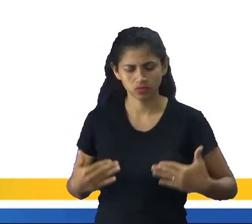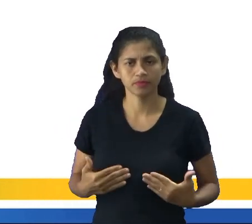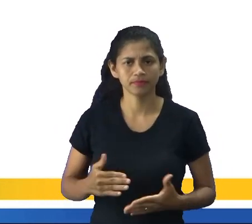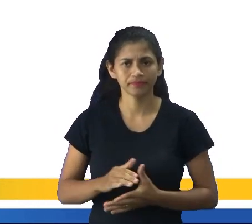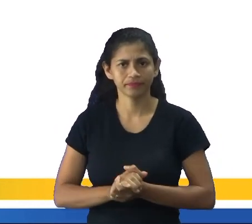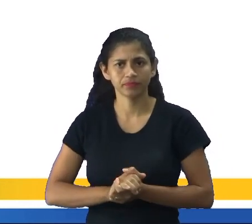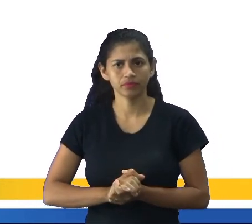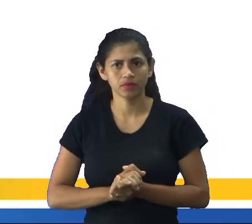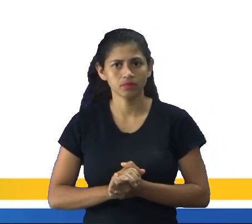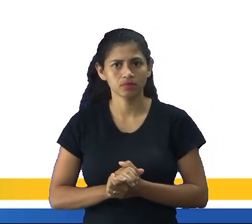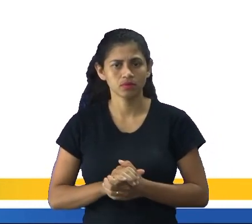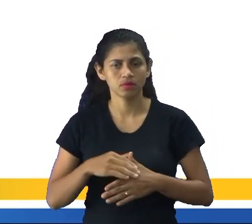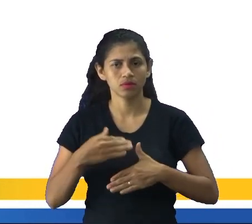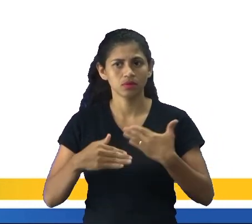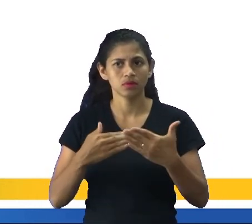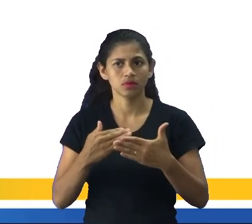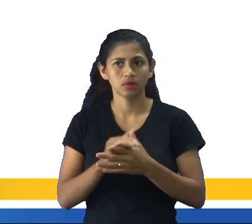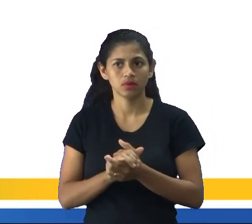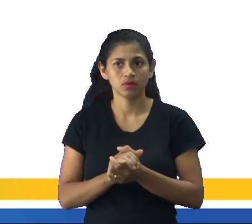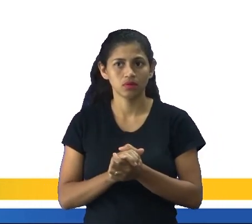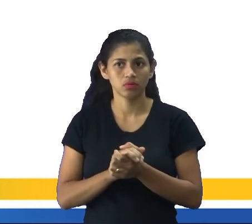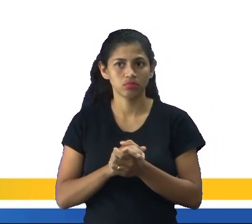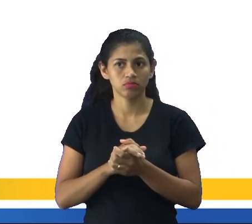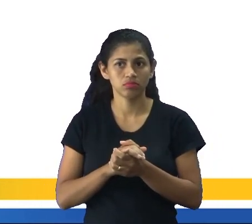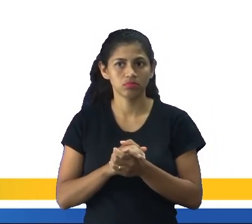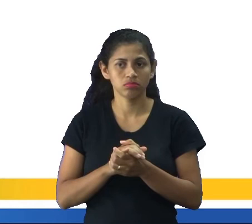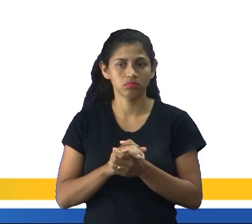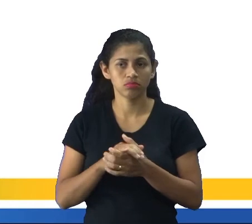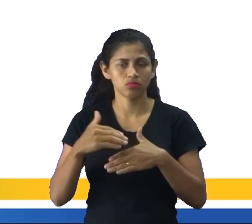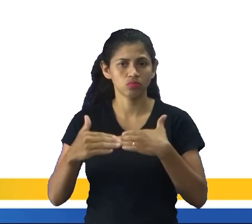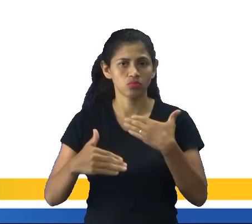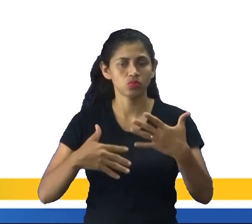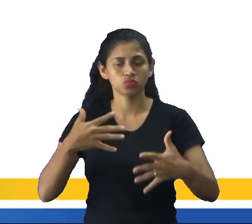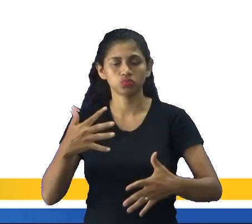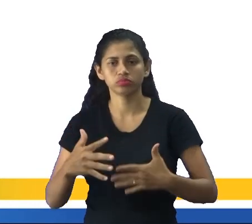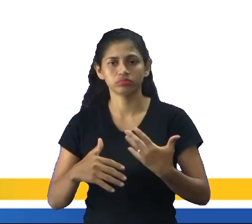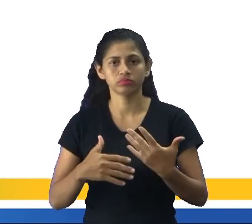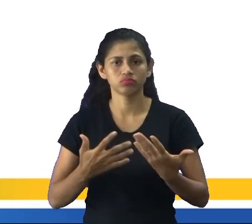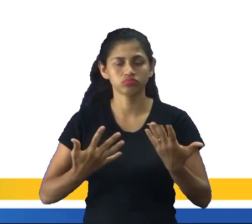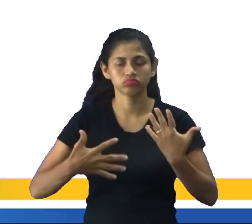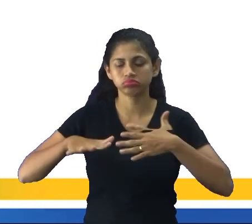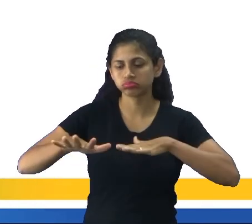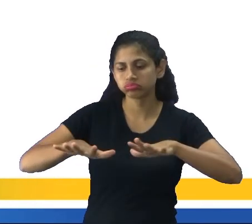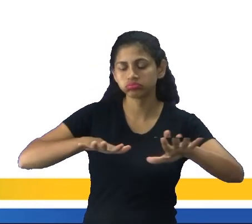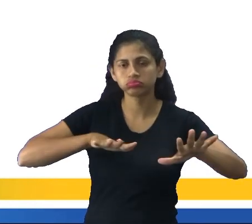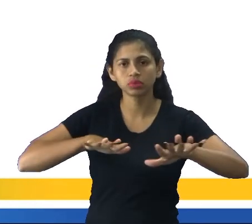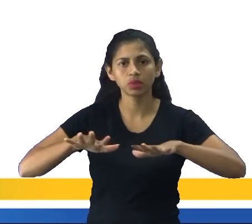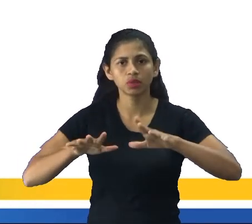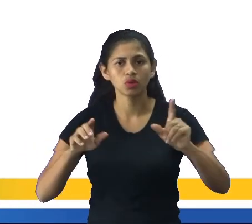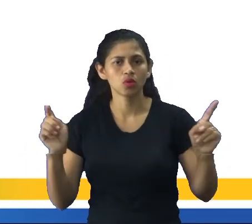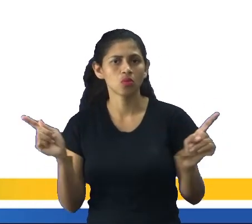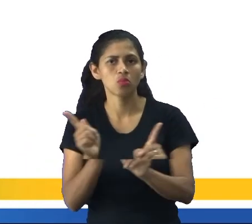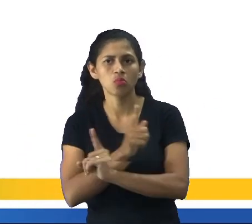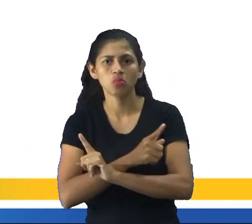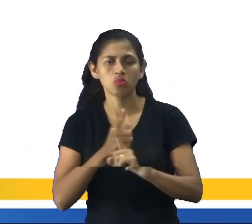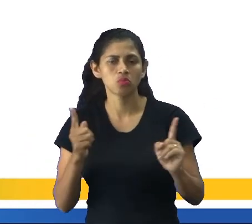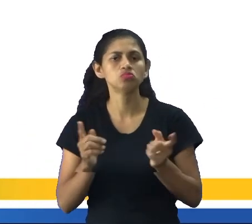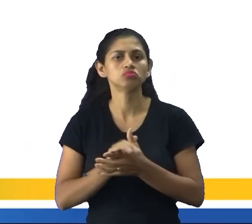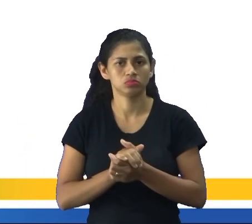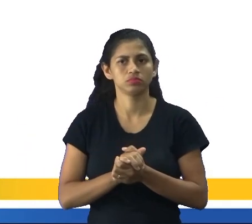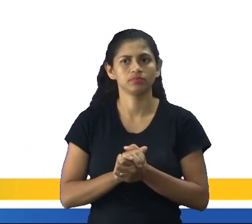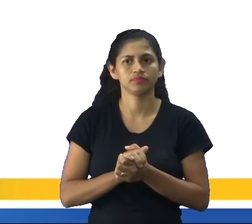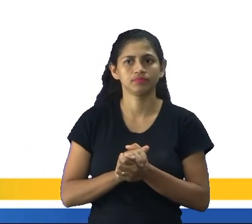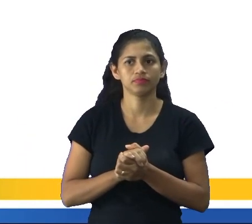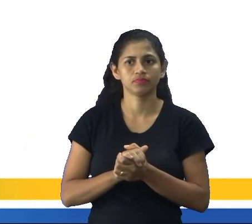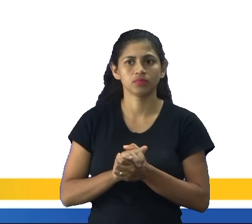fruição estabelece por meio da fruição esse sentido de fluir, tá? De trocar, de passar. Vamos ver aqui